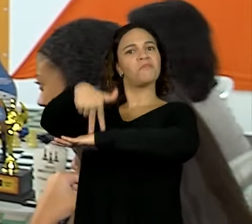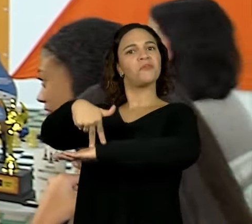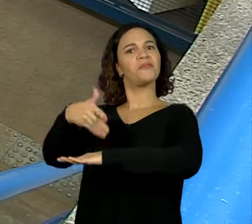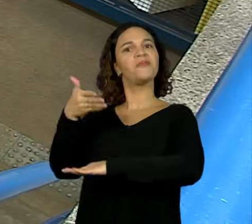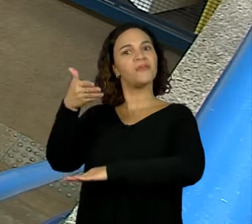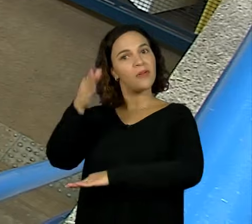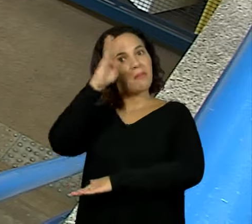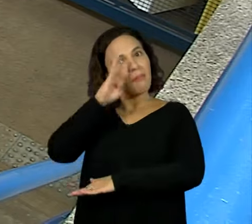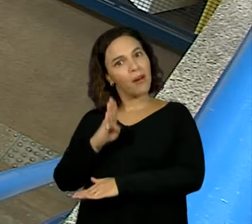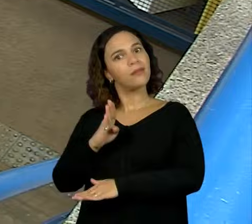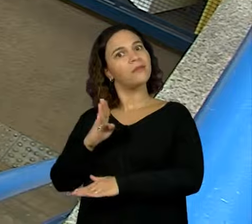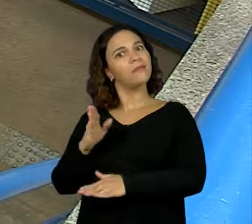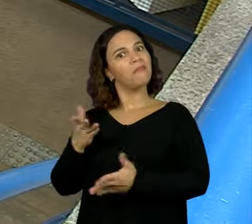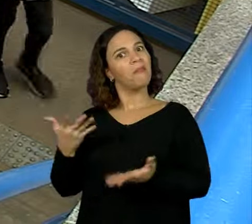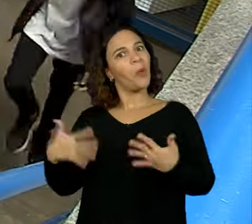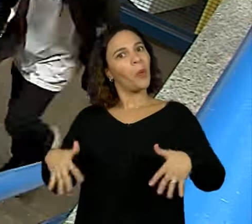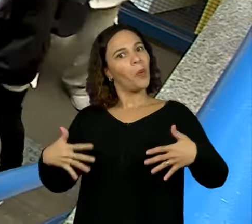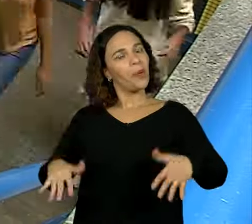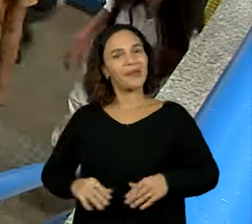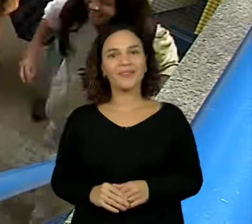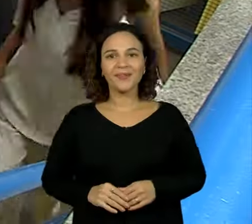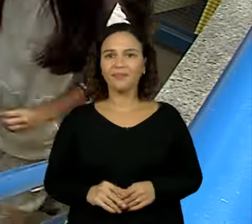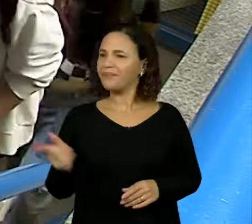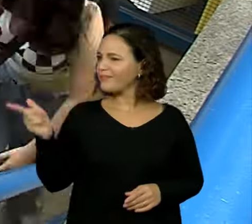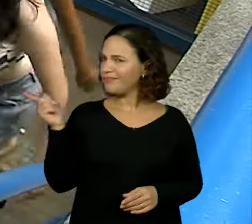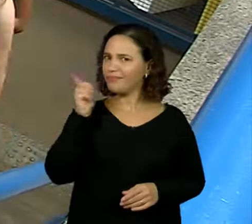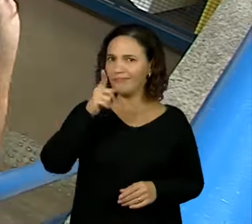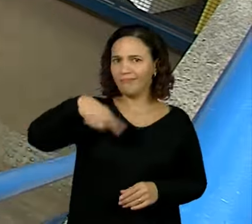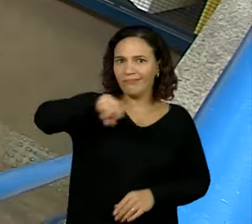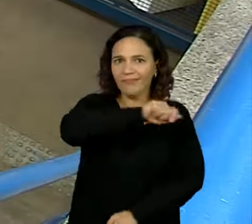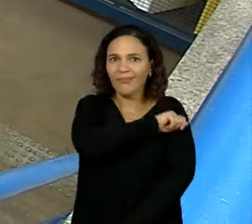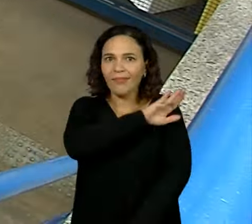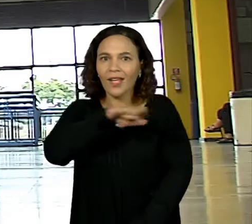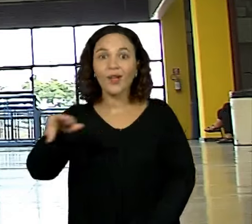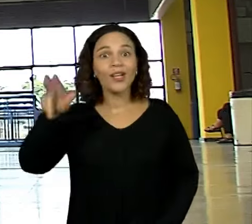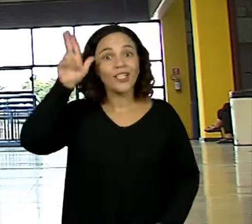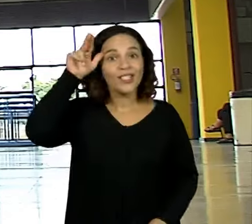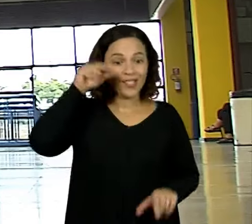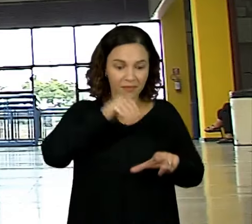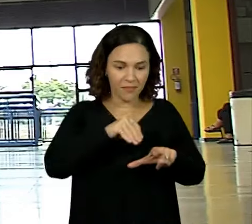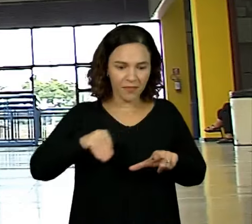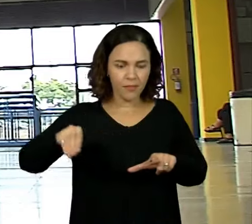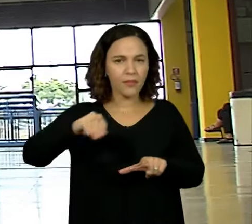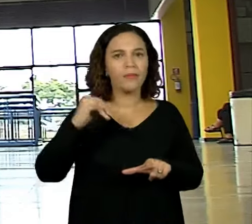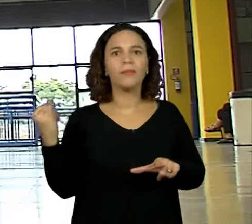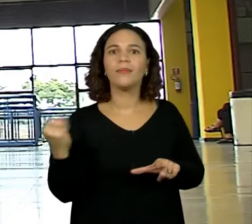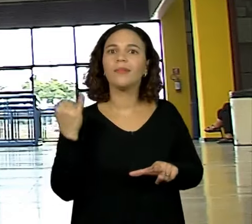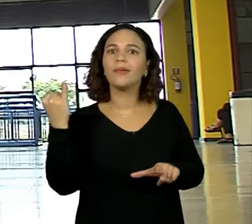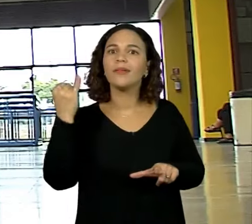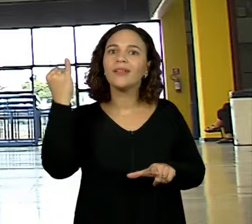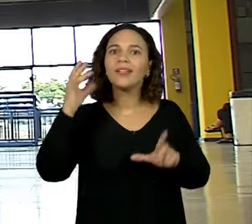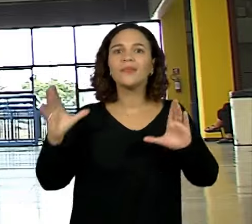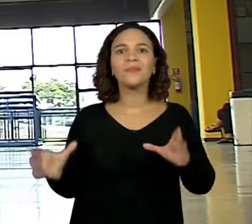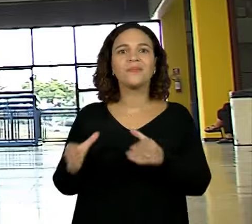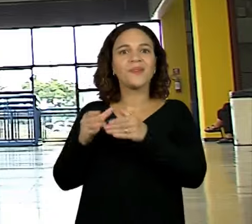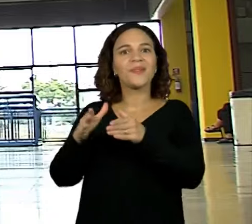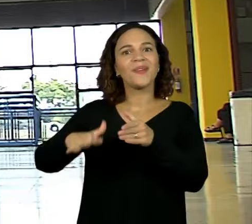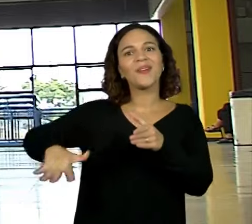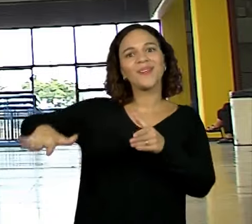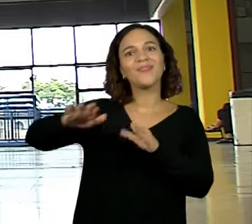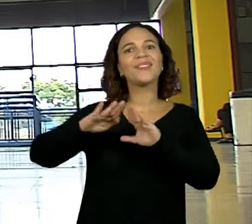seleção brasileira. A conquista dos alunos no xadrez é um marco importante para a comunidade